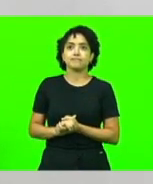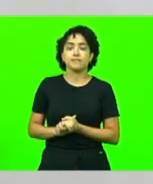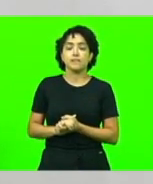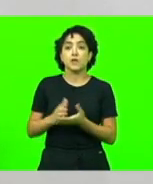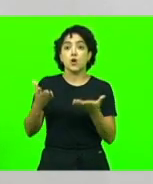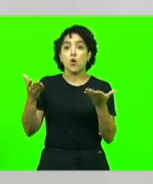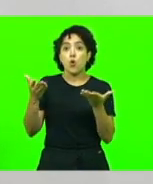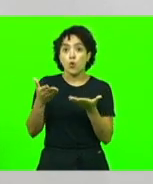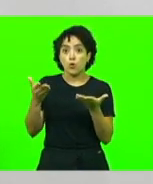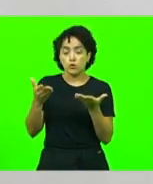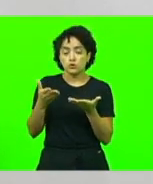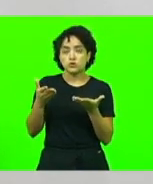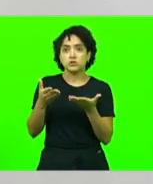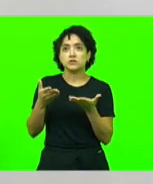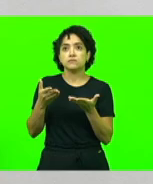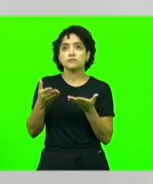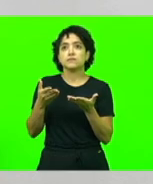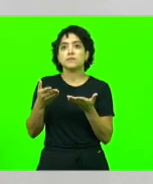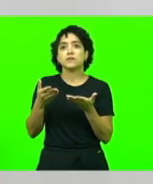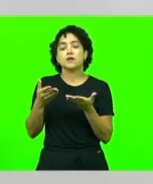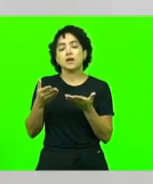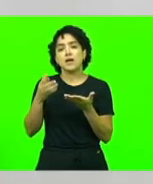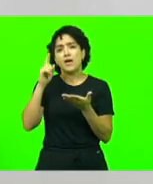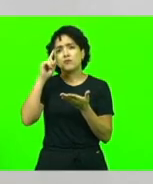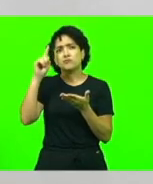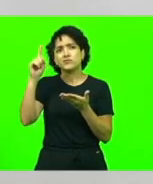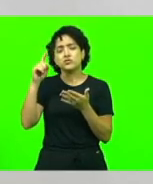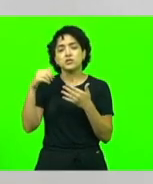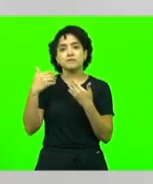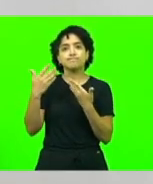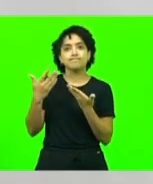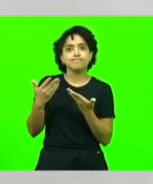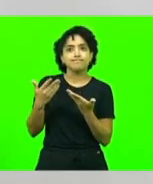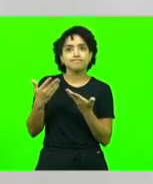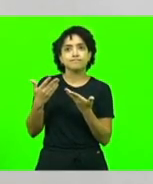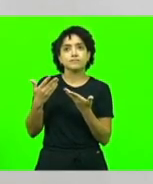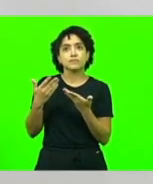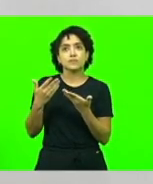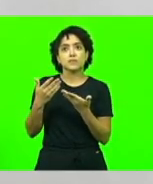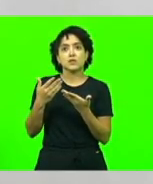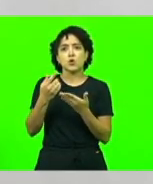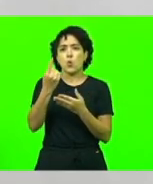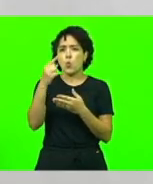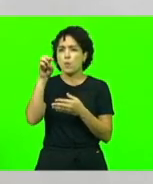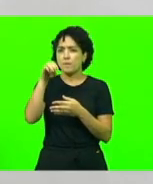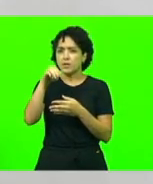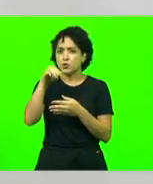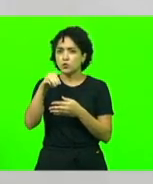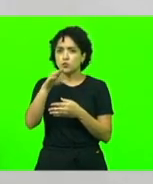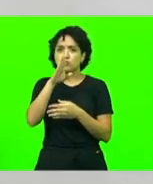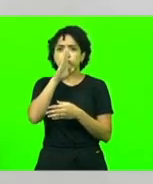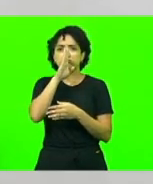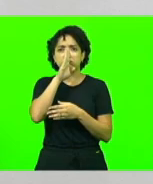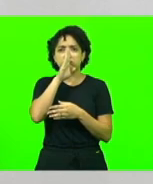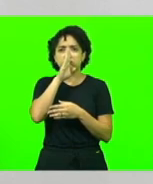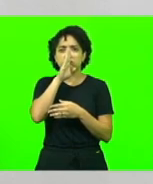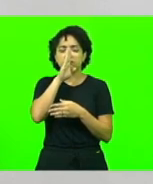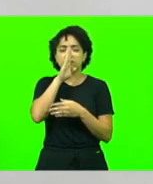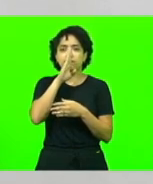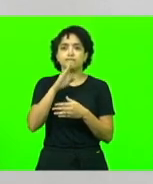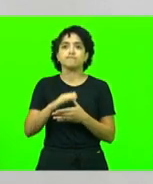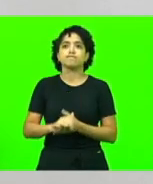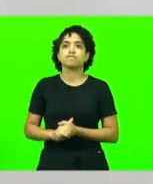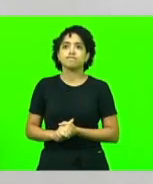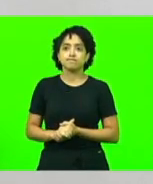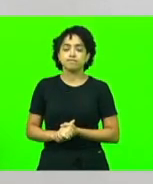dia daqueles que a gente deveria de fazer um minuto de silêncio. Um minuto de